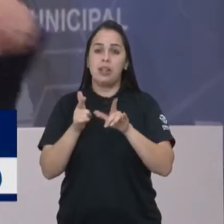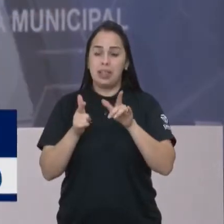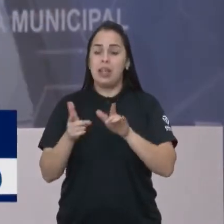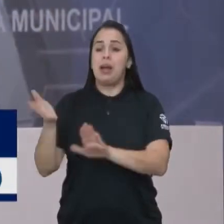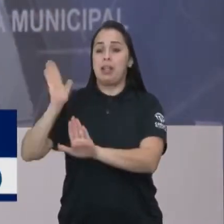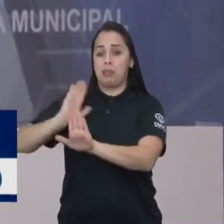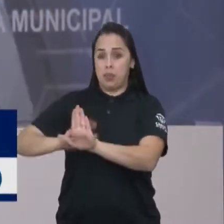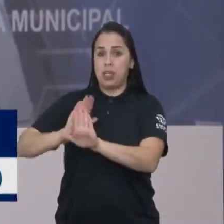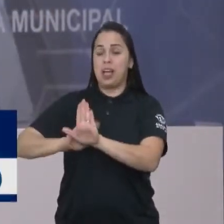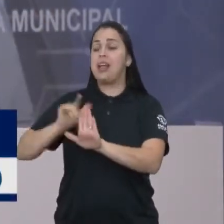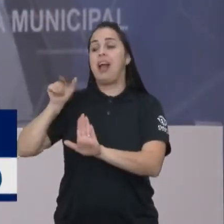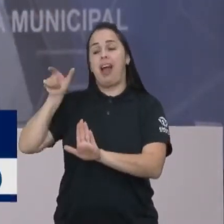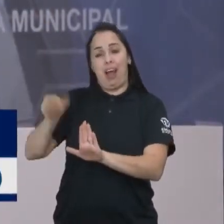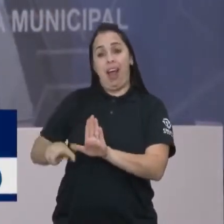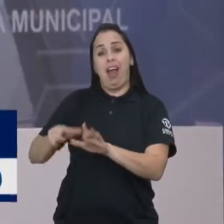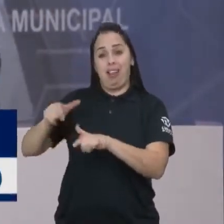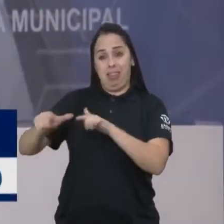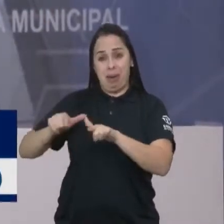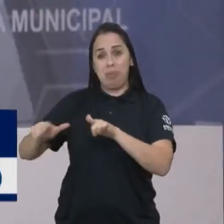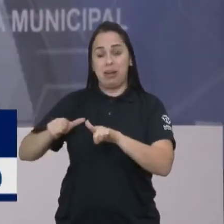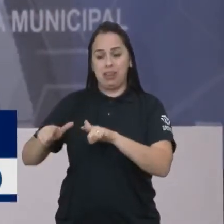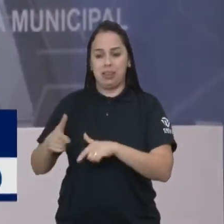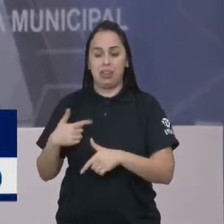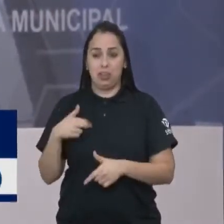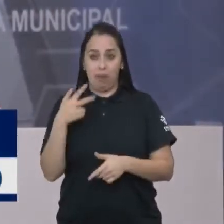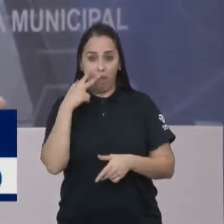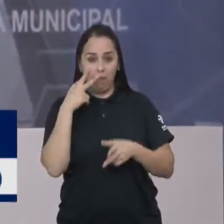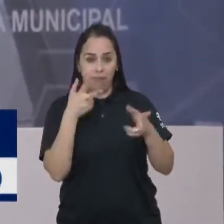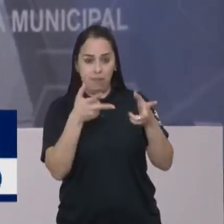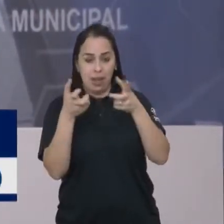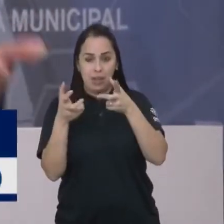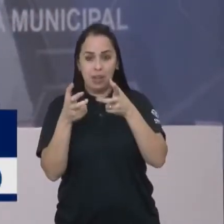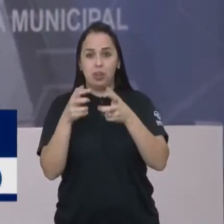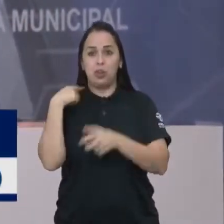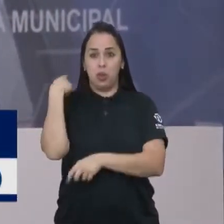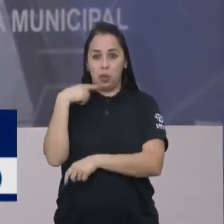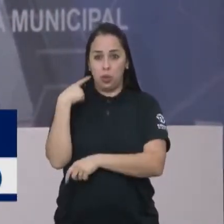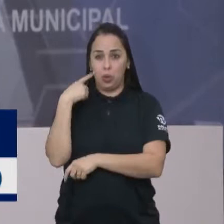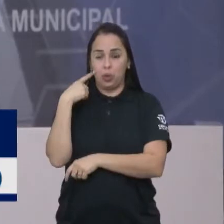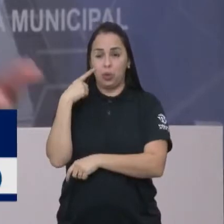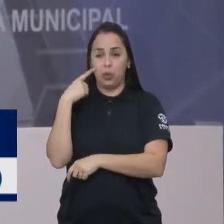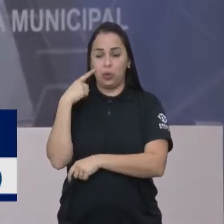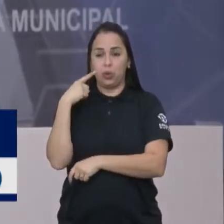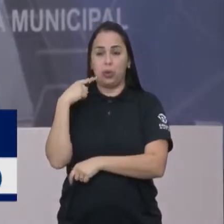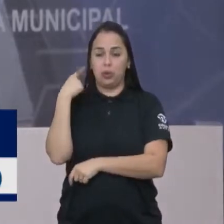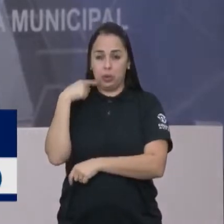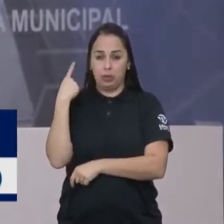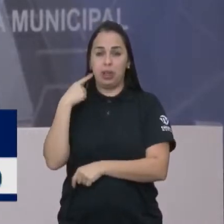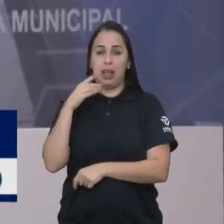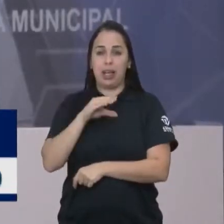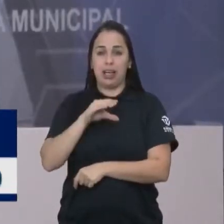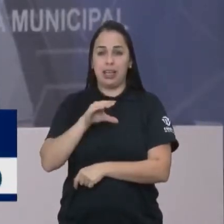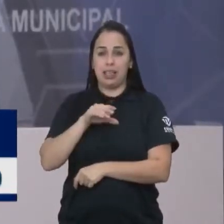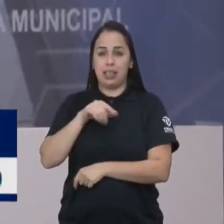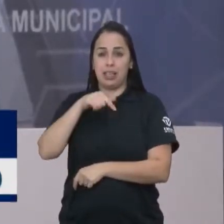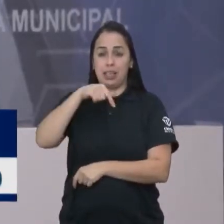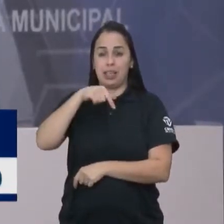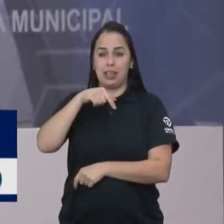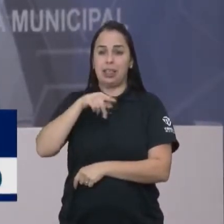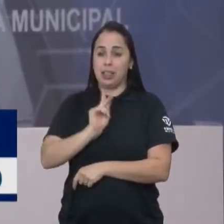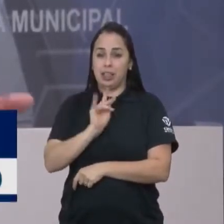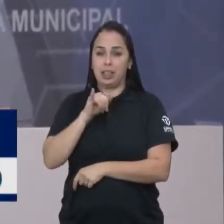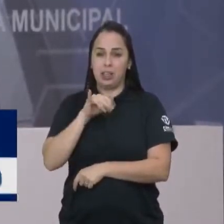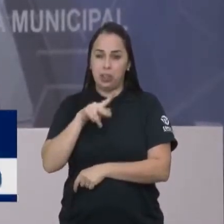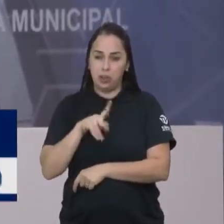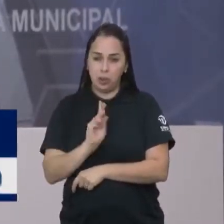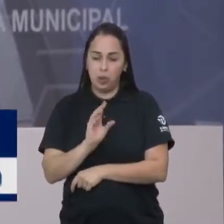depende da nossa categoria. Estou vendo aqui o doutor Kiko também, que foi um secretário, né, também que deixou